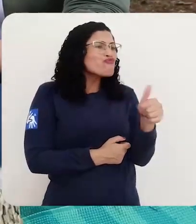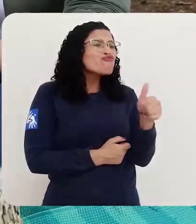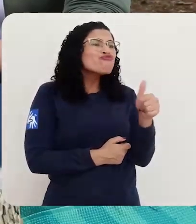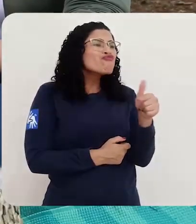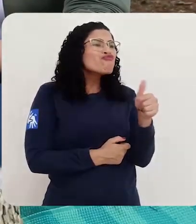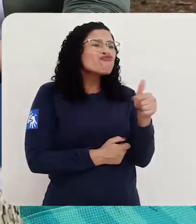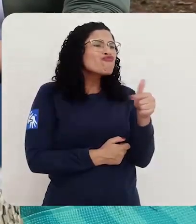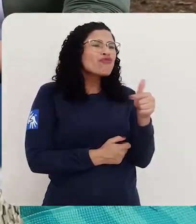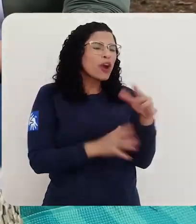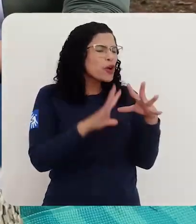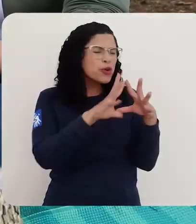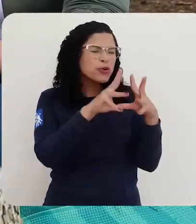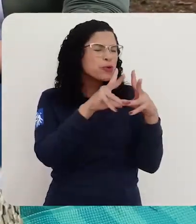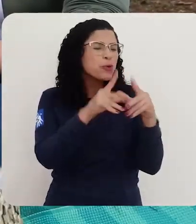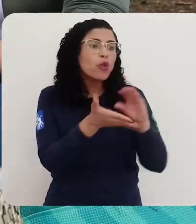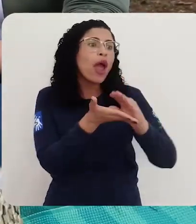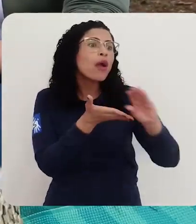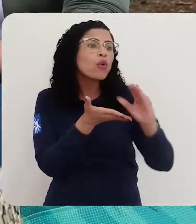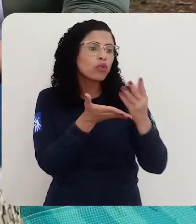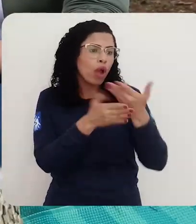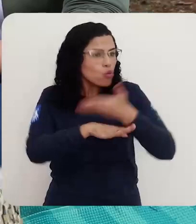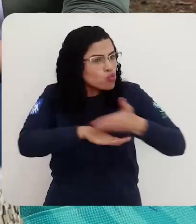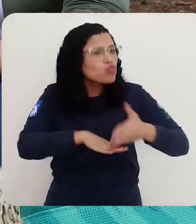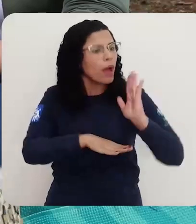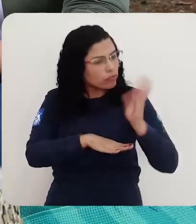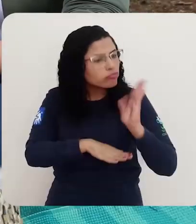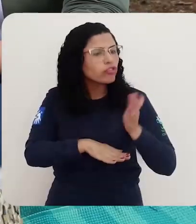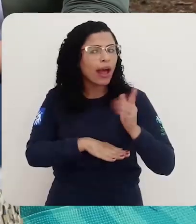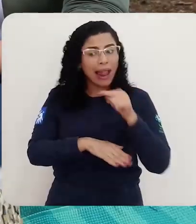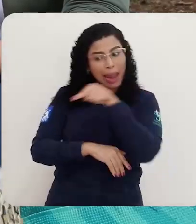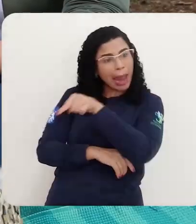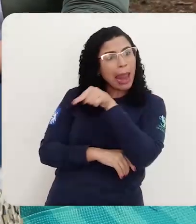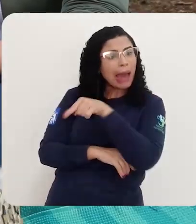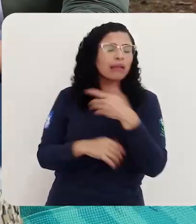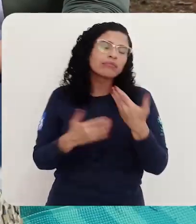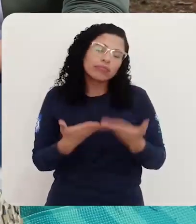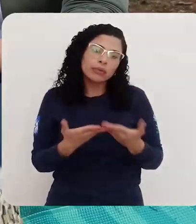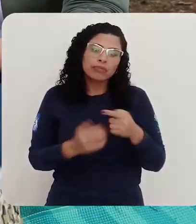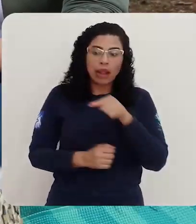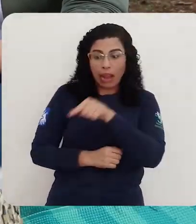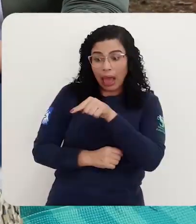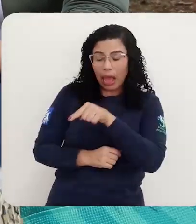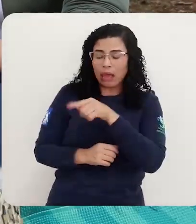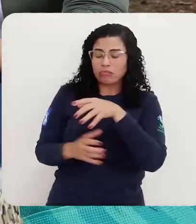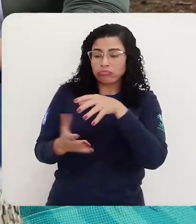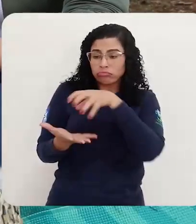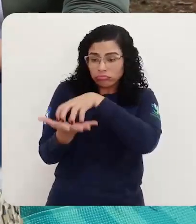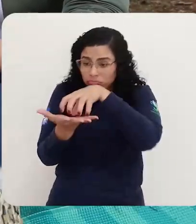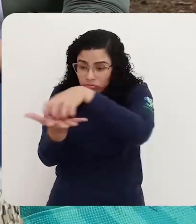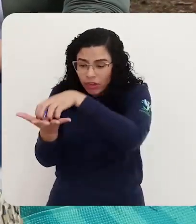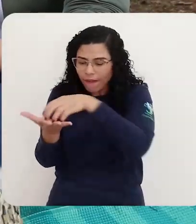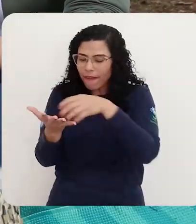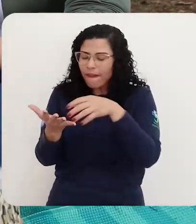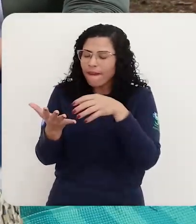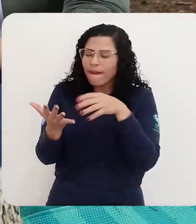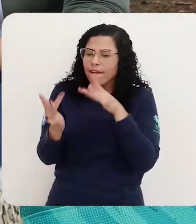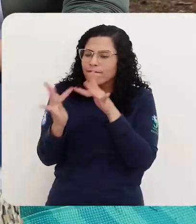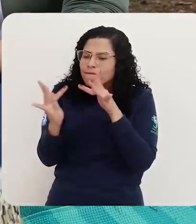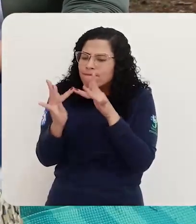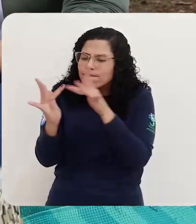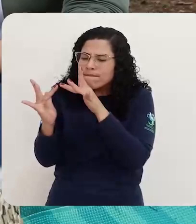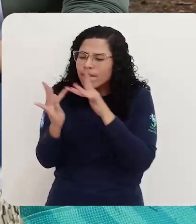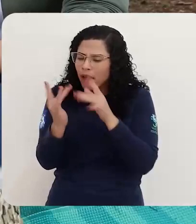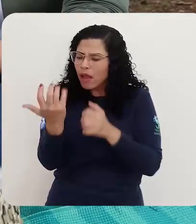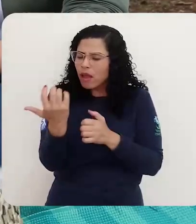você não dispõe de todos os recursos que você está acostumado, né, na aldeia. Então, na aldeia a gente convive muito,